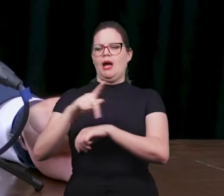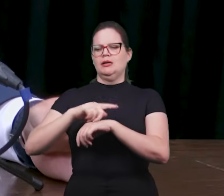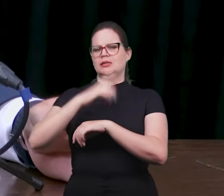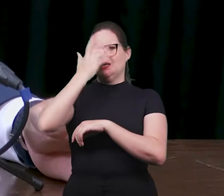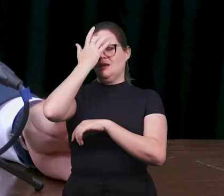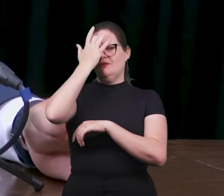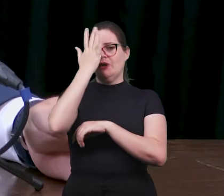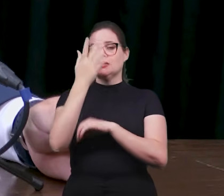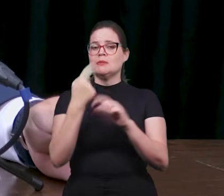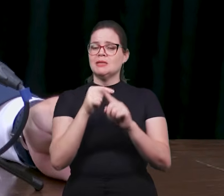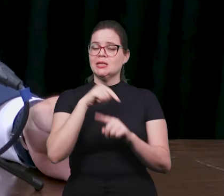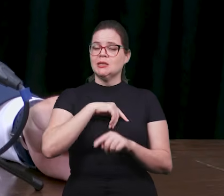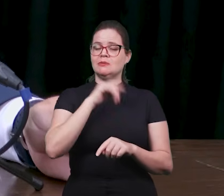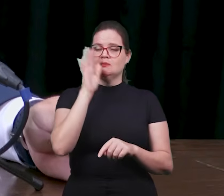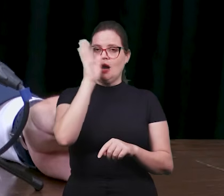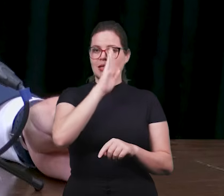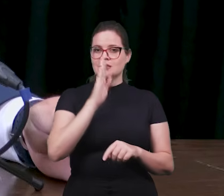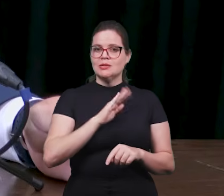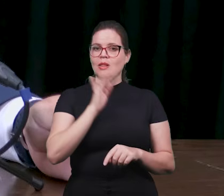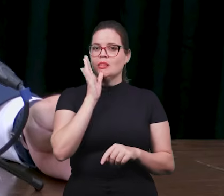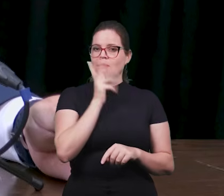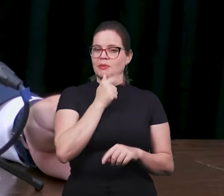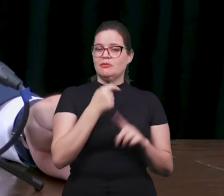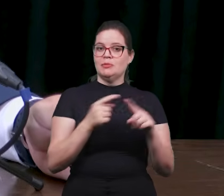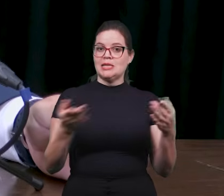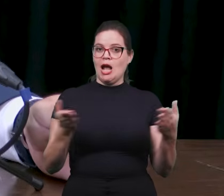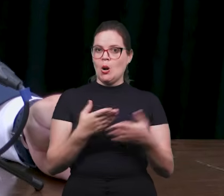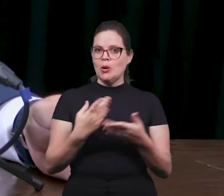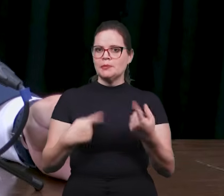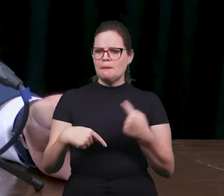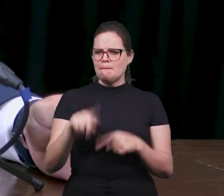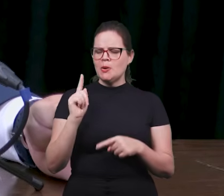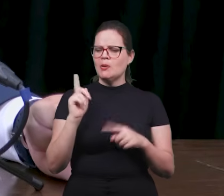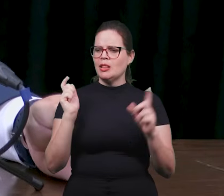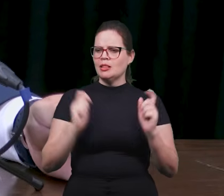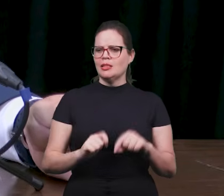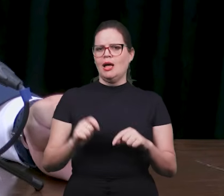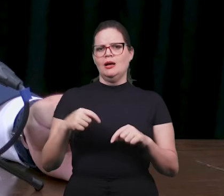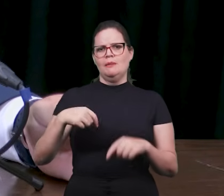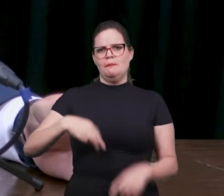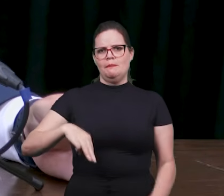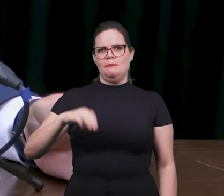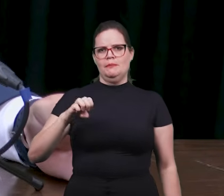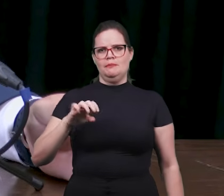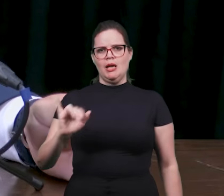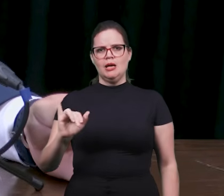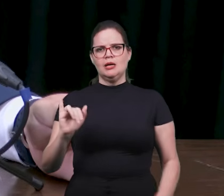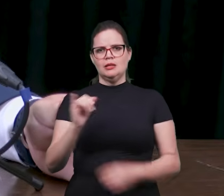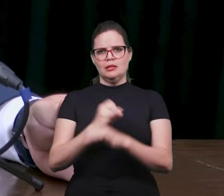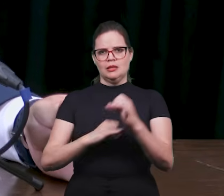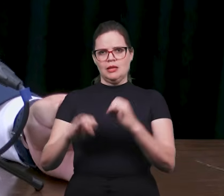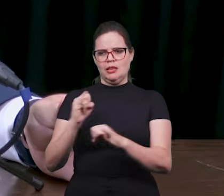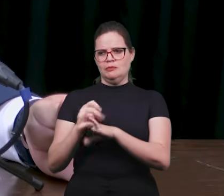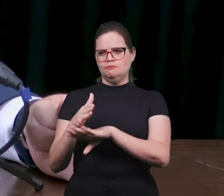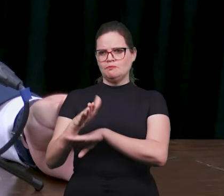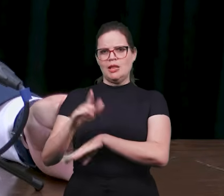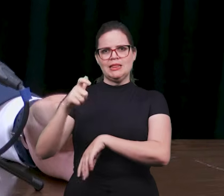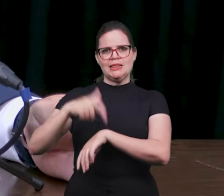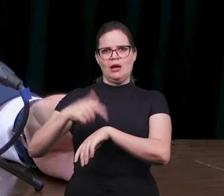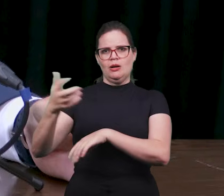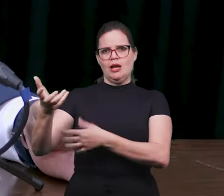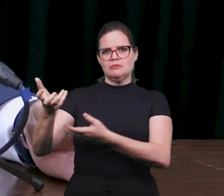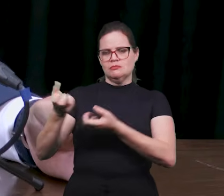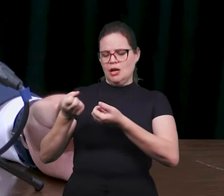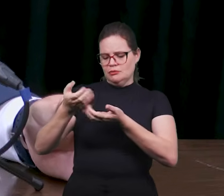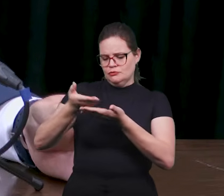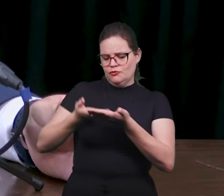até. E hoje, com essa evolução, né? Com essa possibilidade de você abrir a MEI na internet, você já tem o CNPJ na